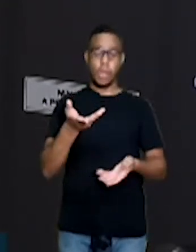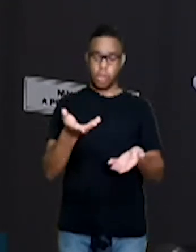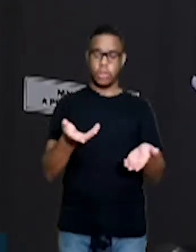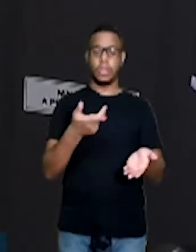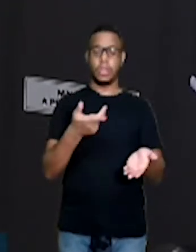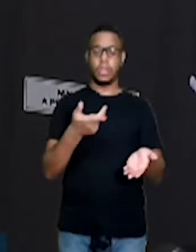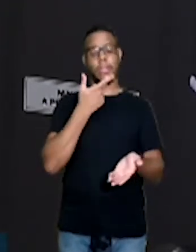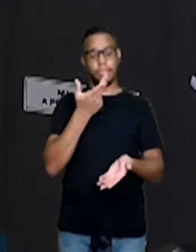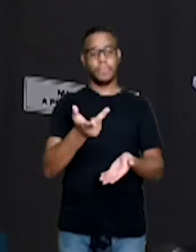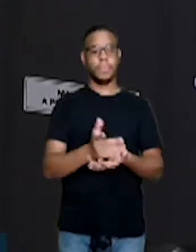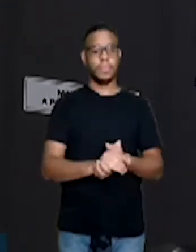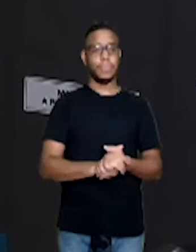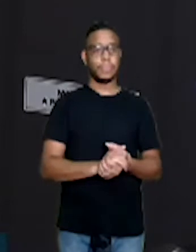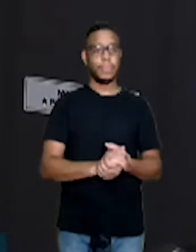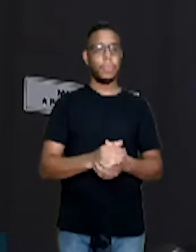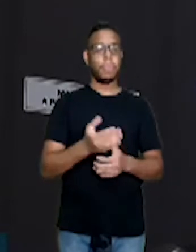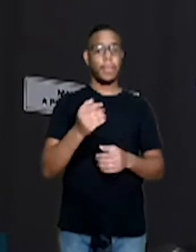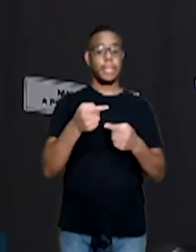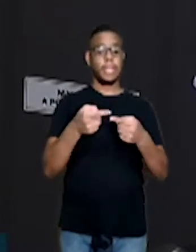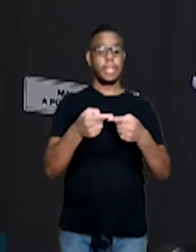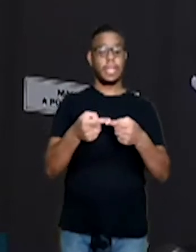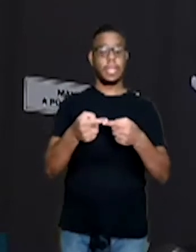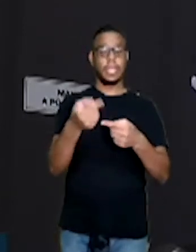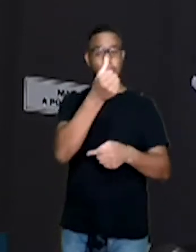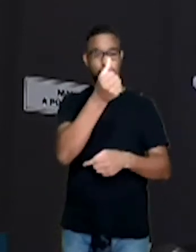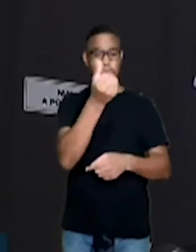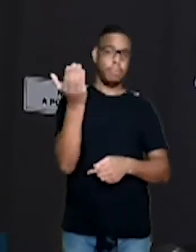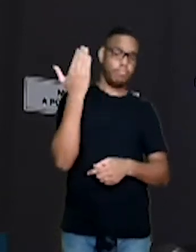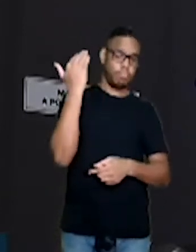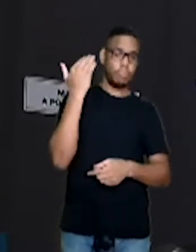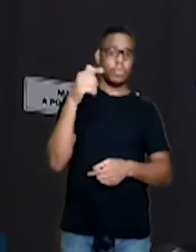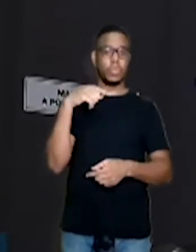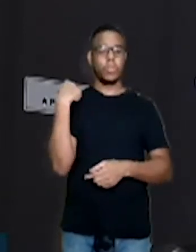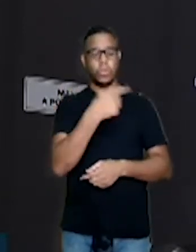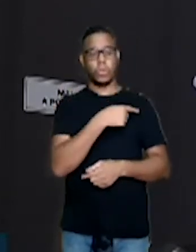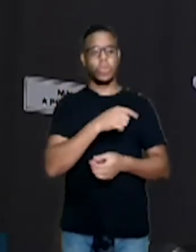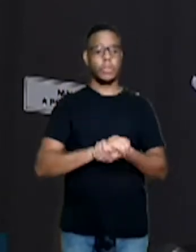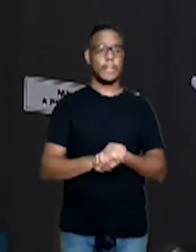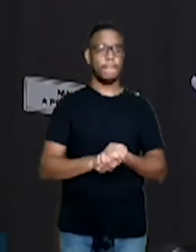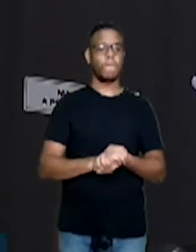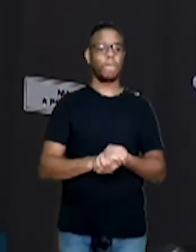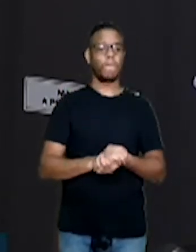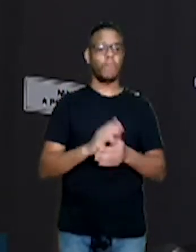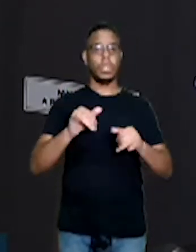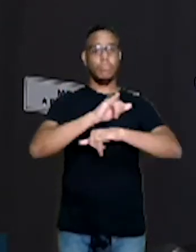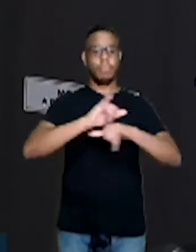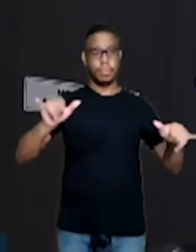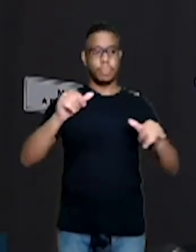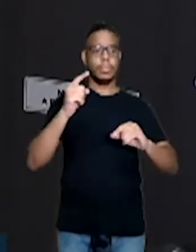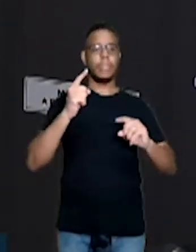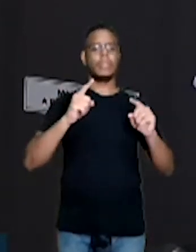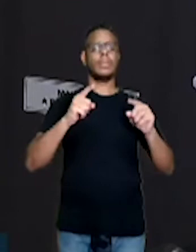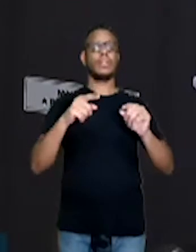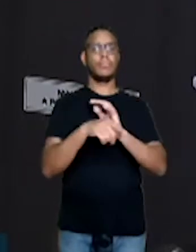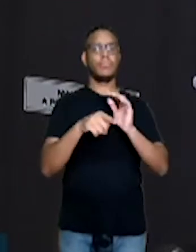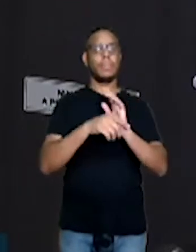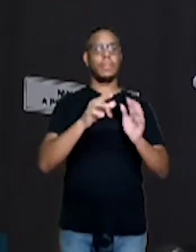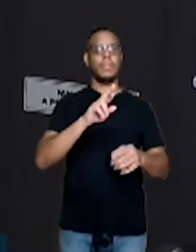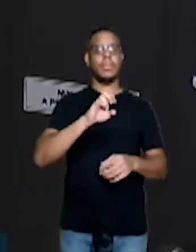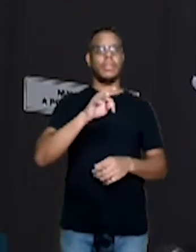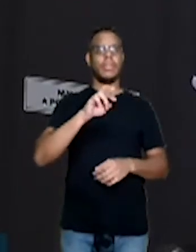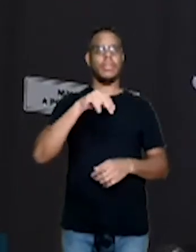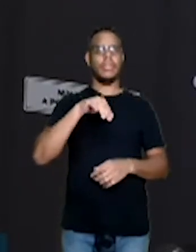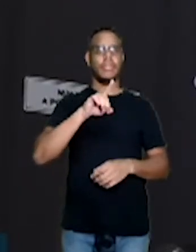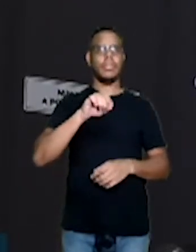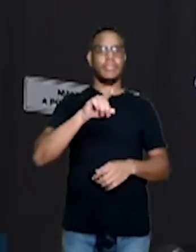na última semana, na última sexta-feira, nós estivemos fazendo o lançamento da campanha da fraternidade aqui na Câmara